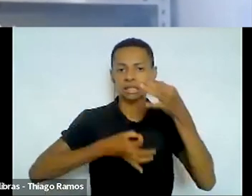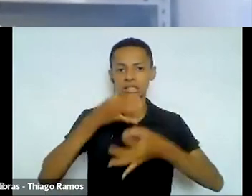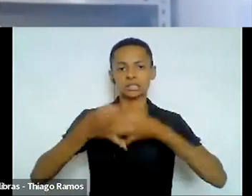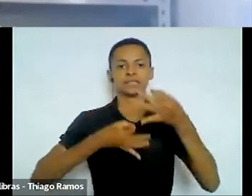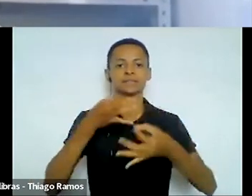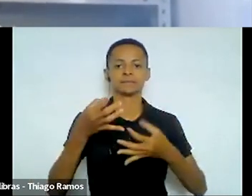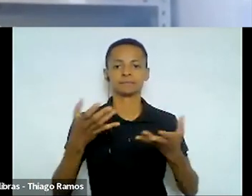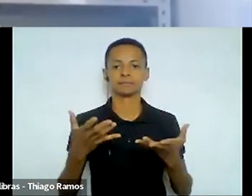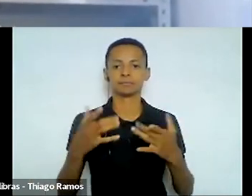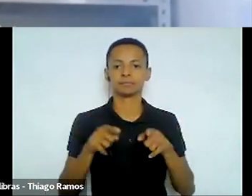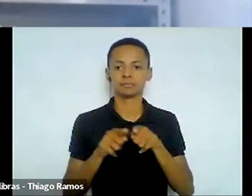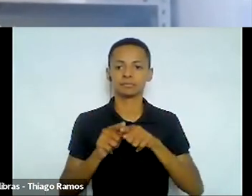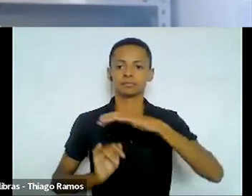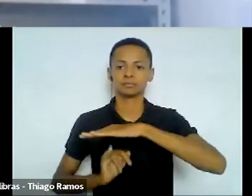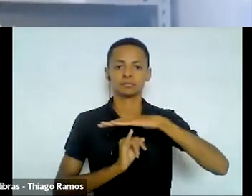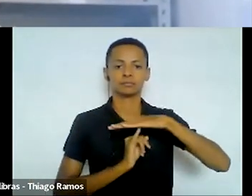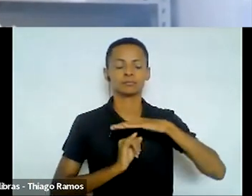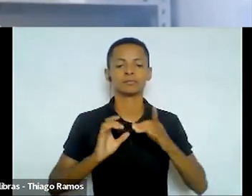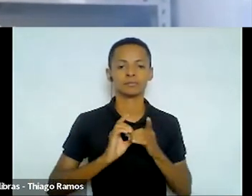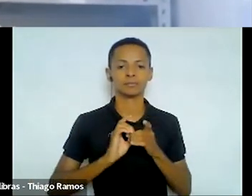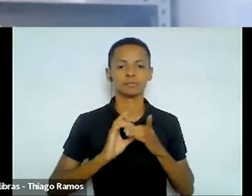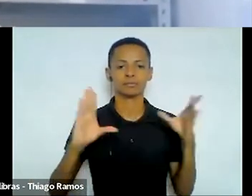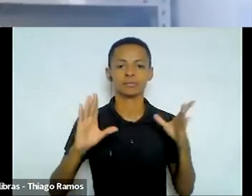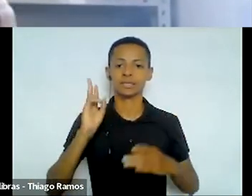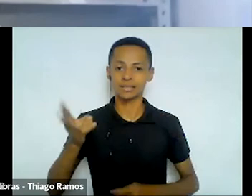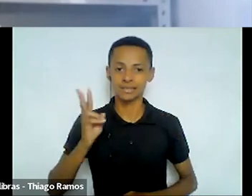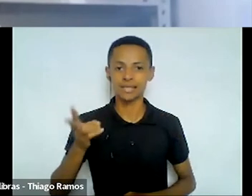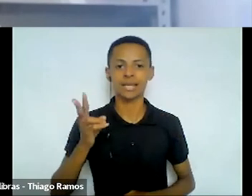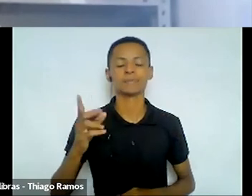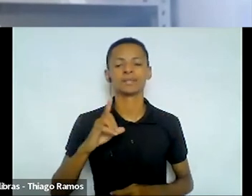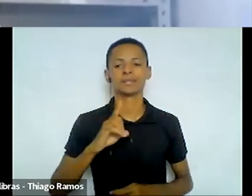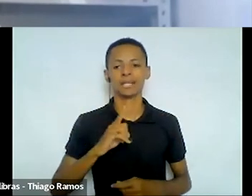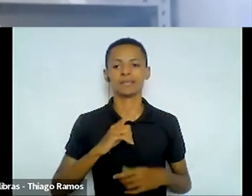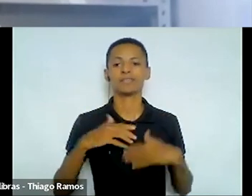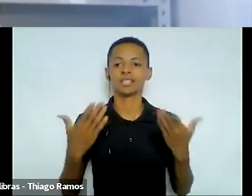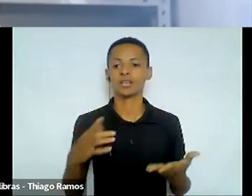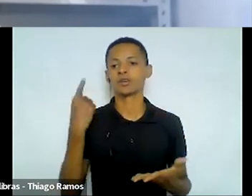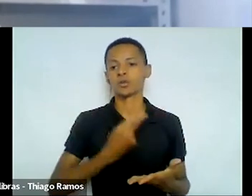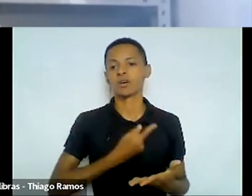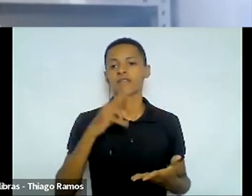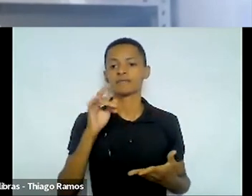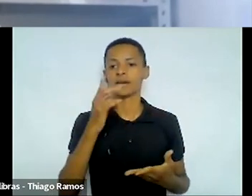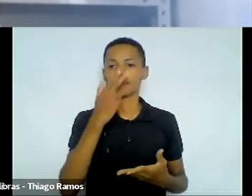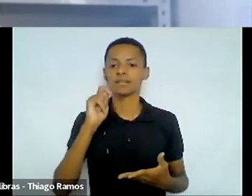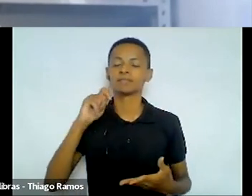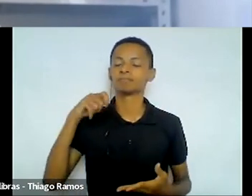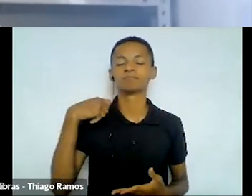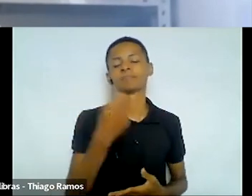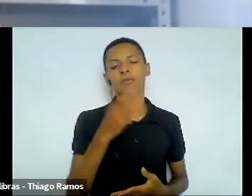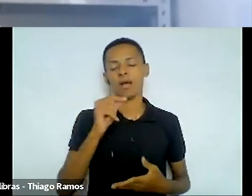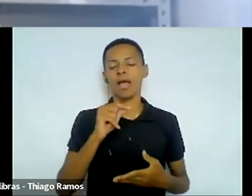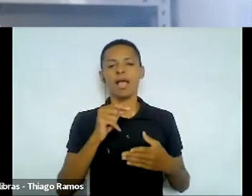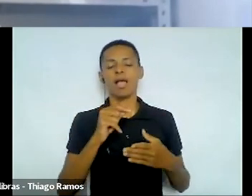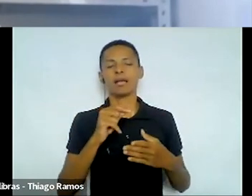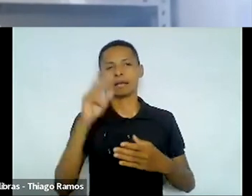a instituições ditas democráticas, que sempre estiveram do lado do poder, aí nós somos taxados de radicais, né? Assim, então,